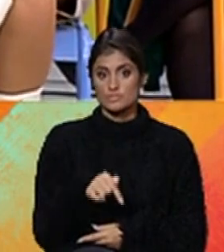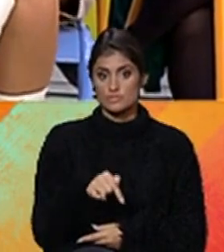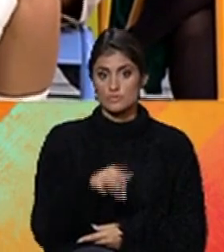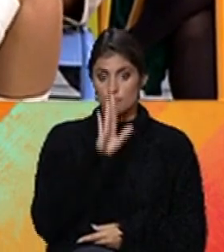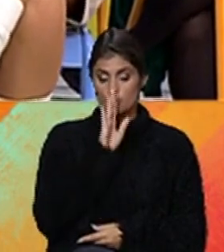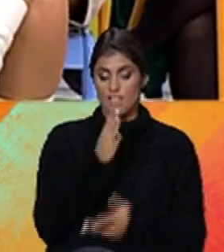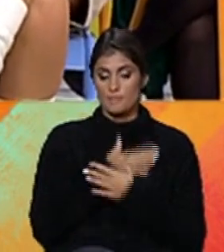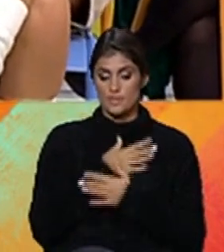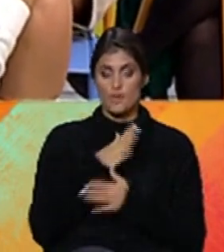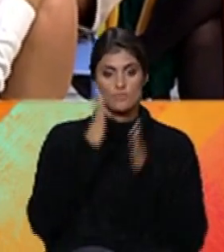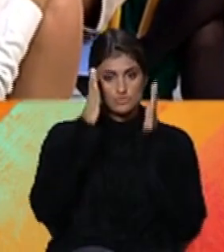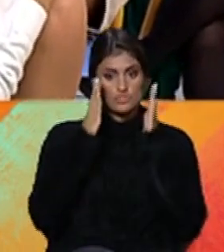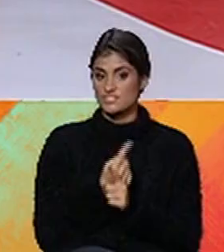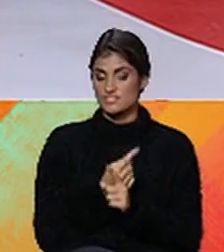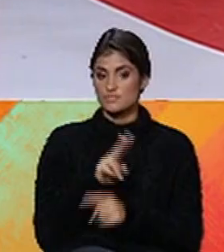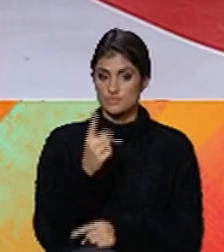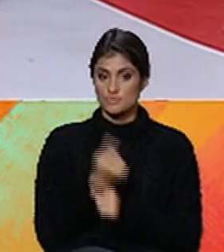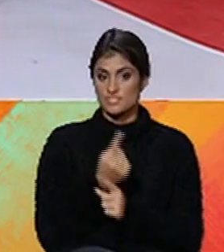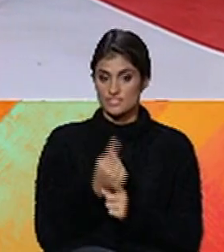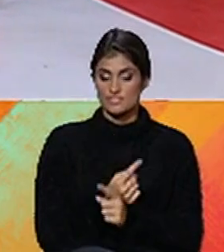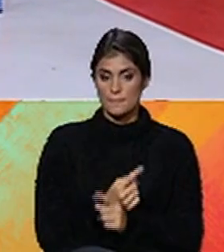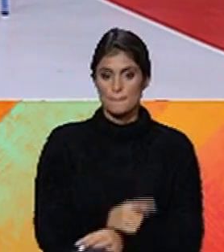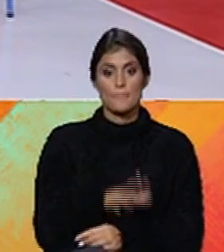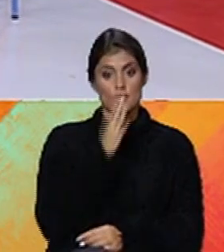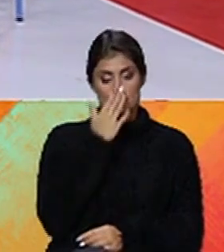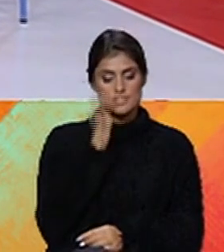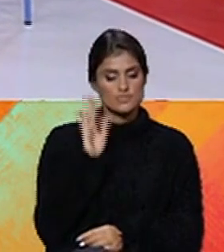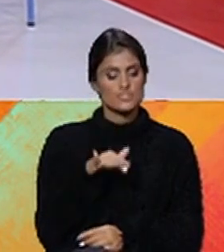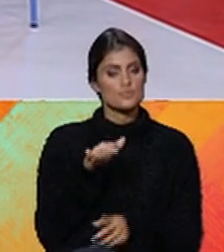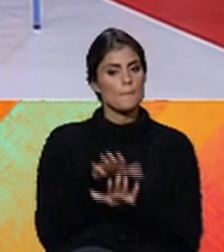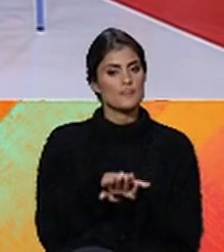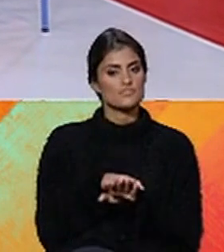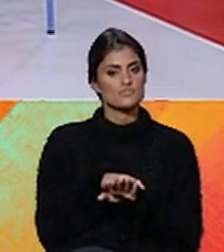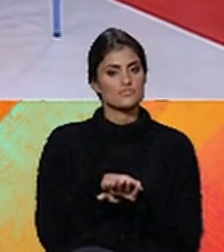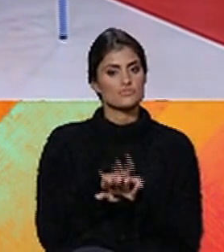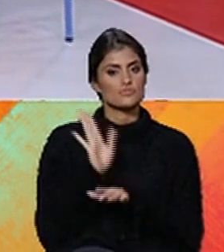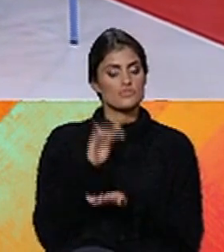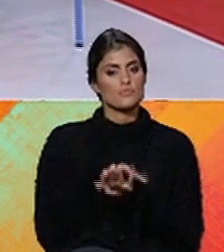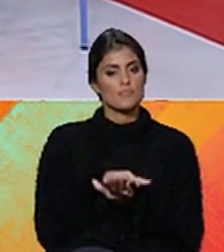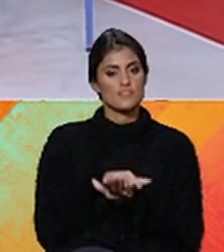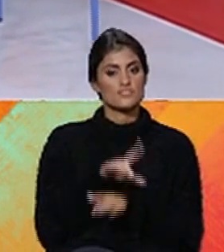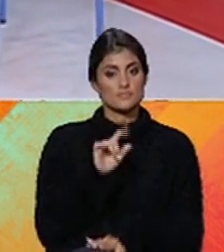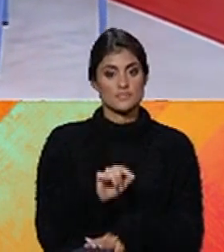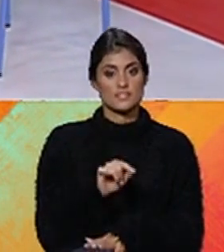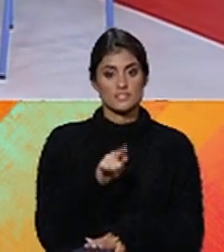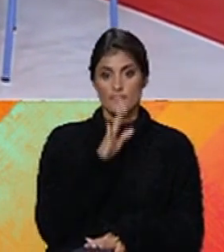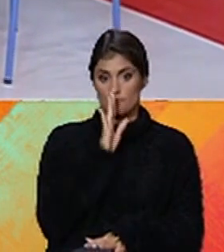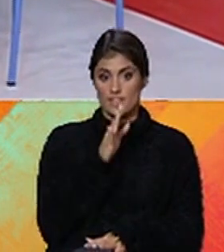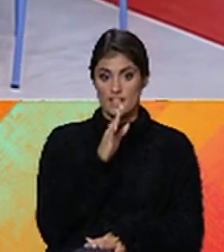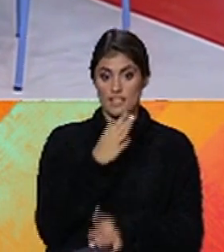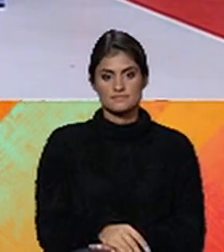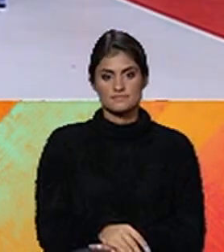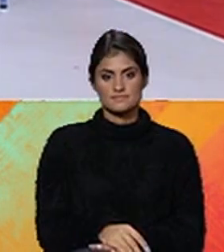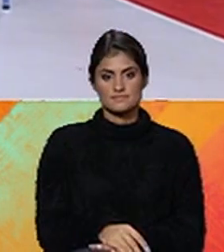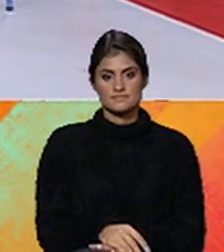amigo é o chefe Hélio Loureiro. Olá! E ao que parece, trouxeste um peixe. E trouxe um peixe também que é o fiel amigo dos portugueses, que foi